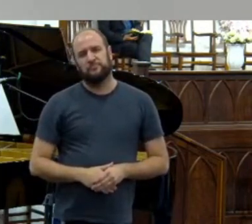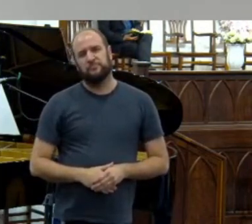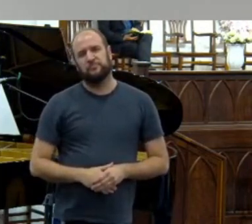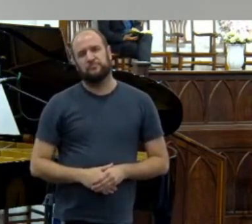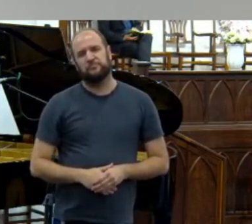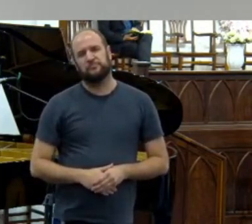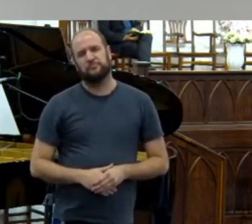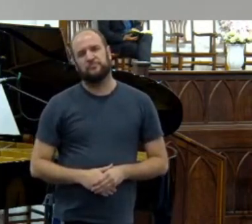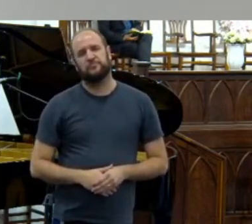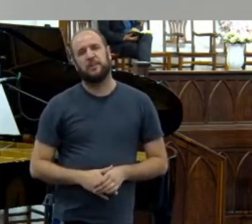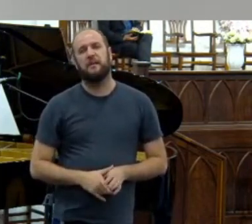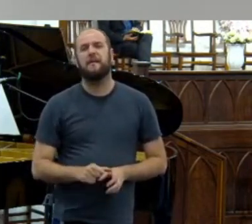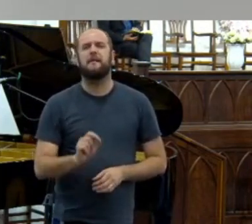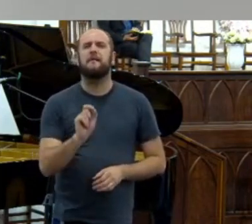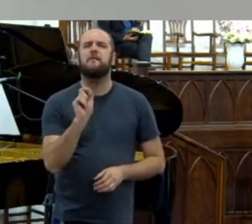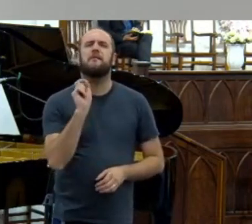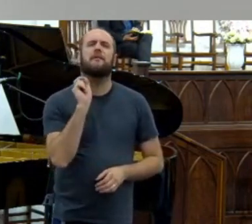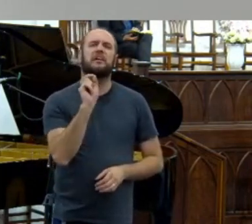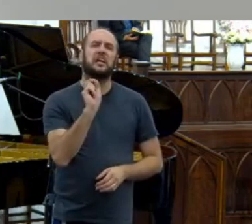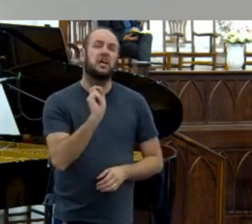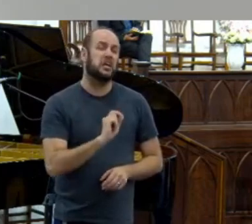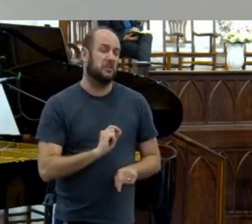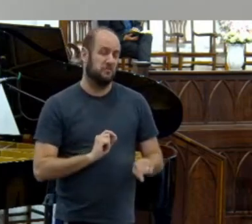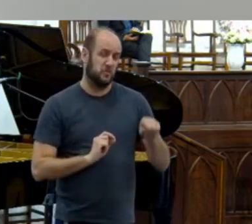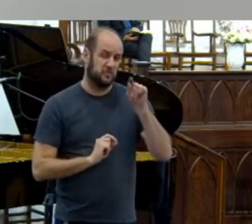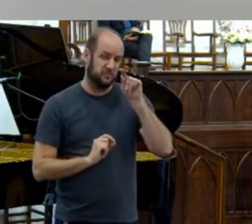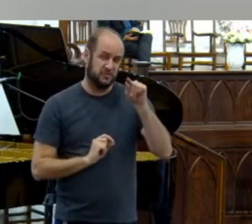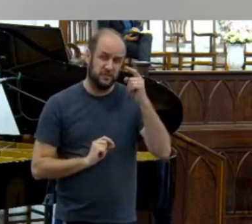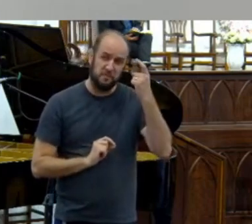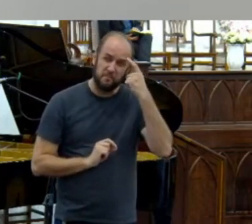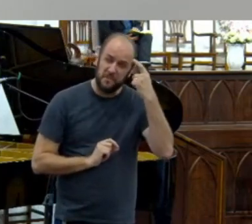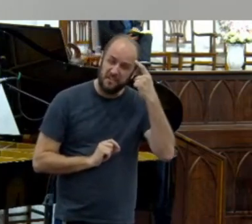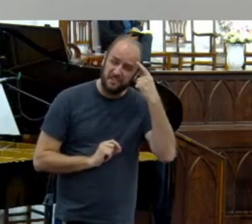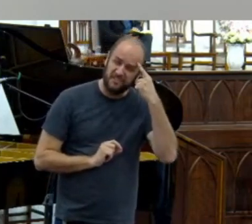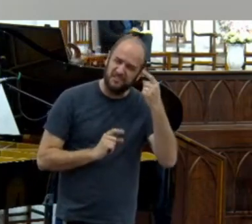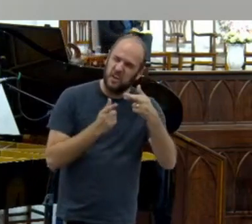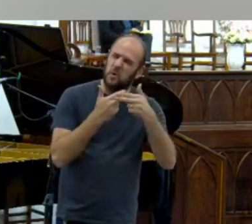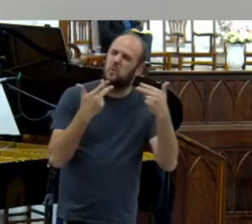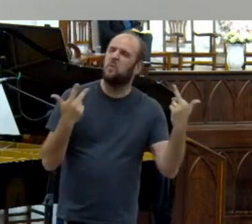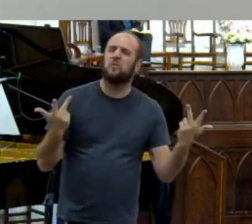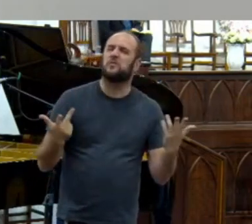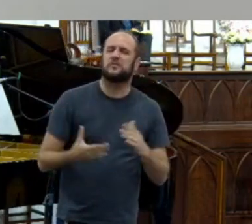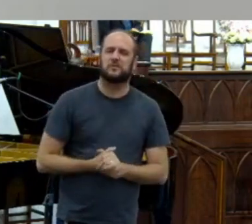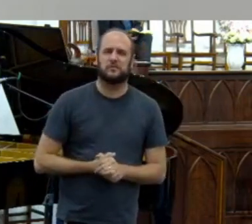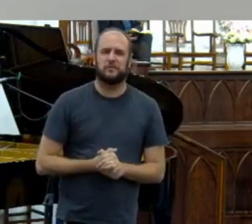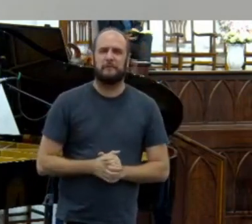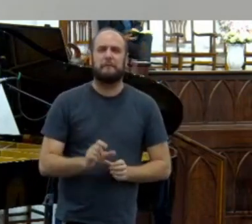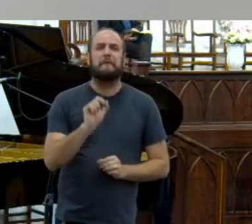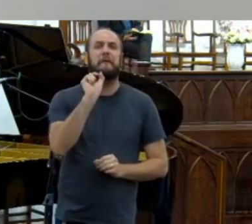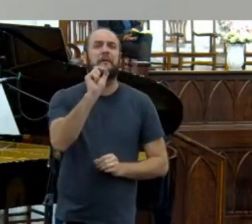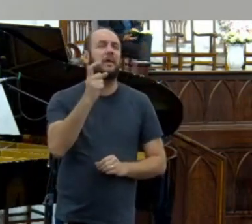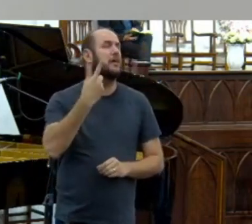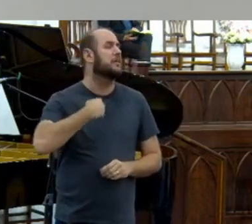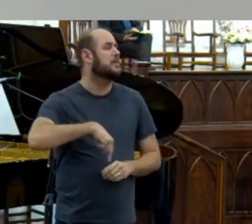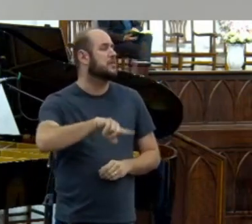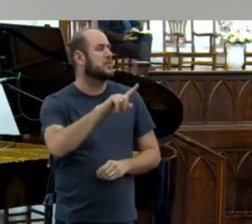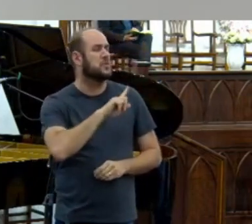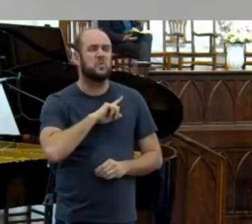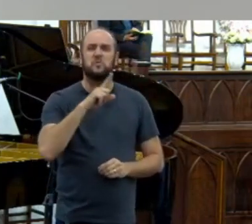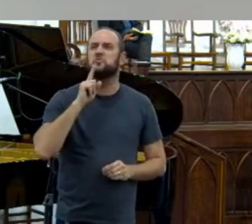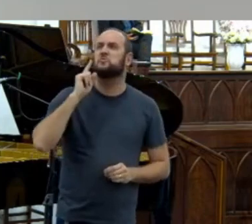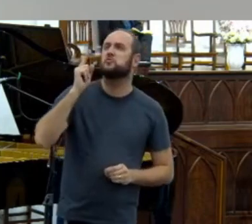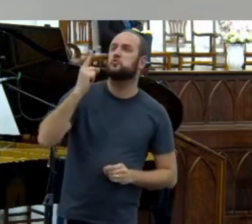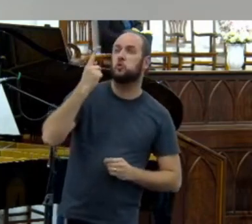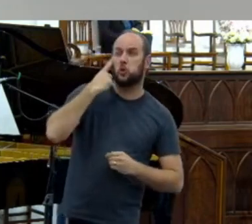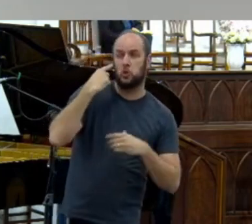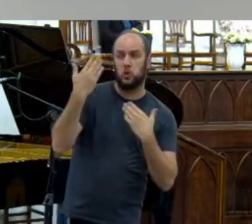Quem és tu para pensar uma coisa dessas de Deus? Quem somos nós para questionar as obras de